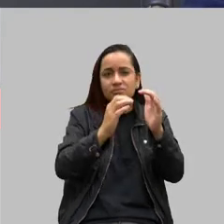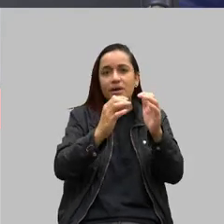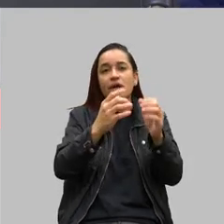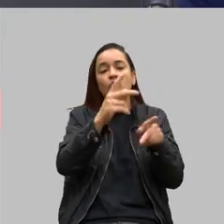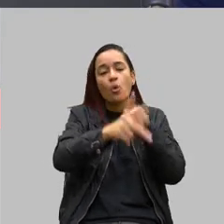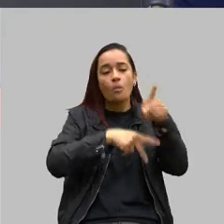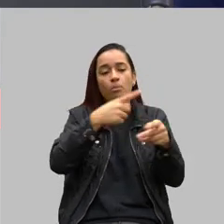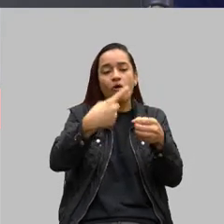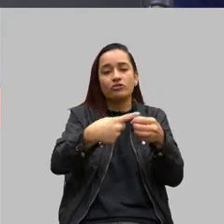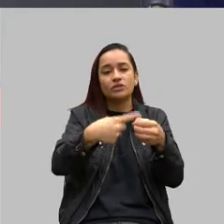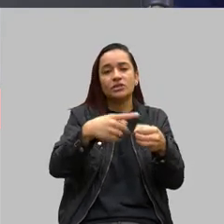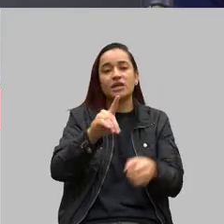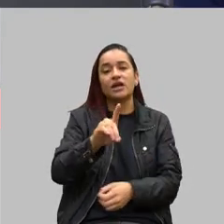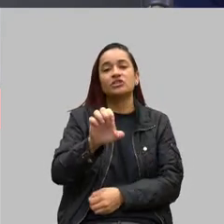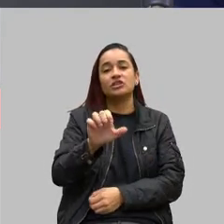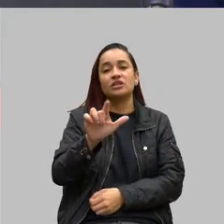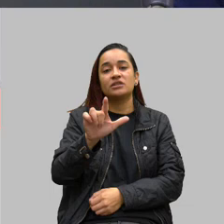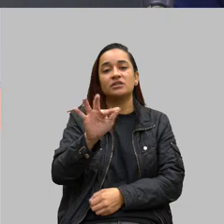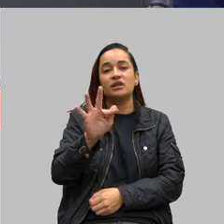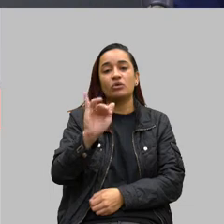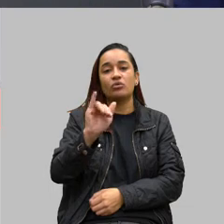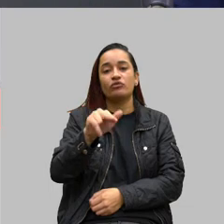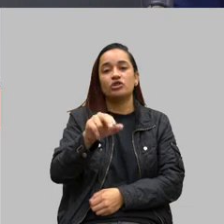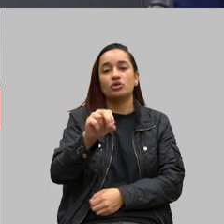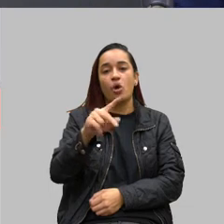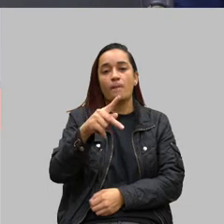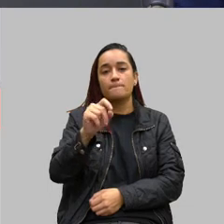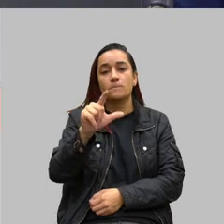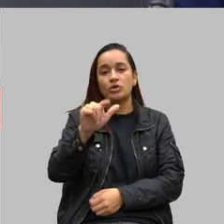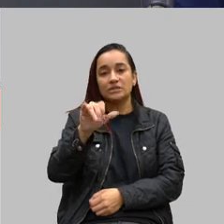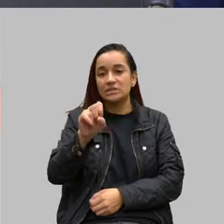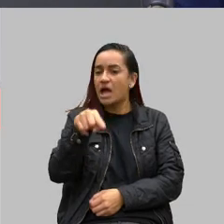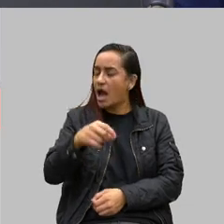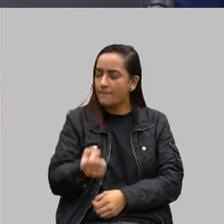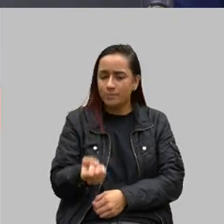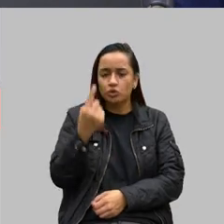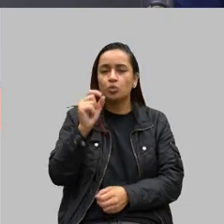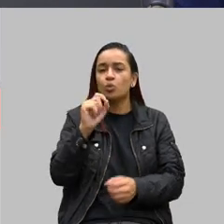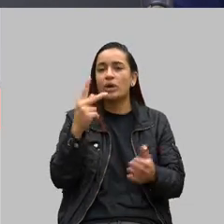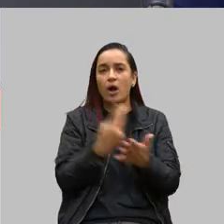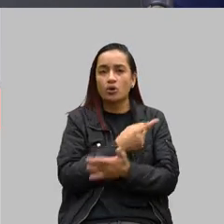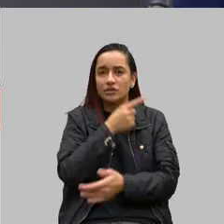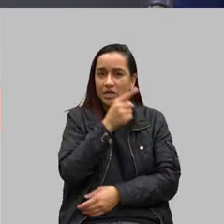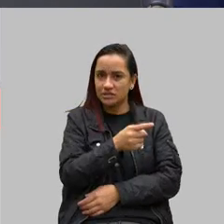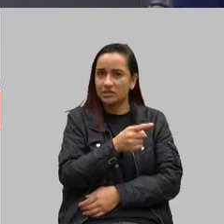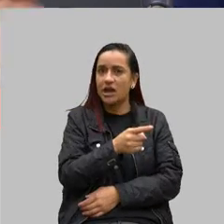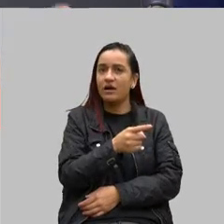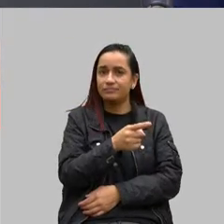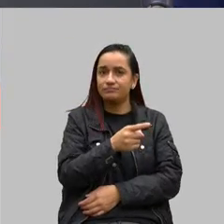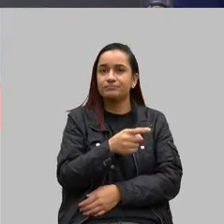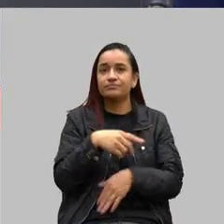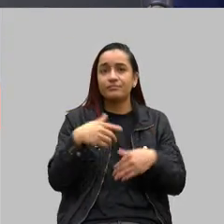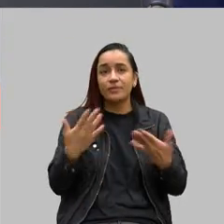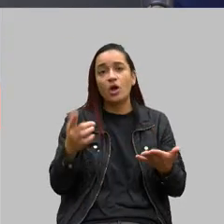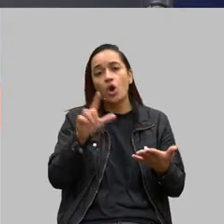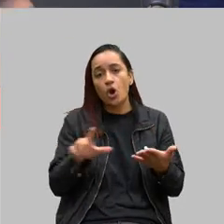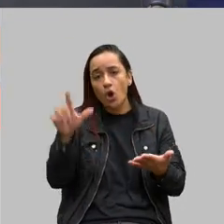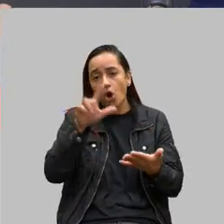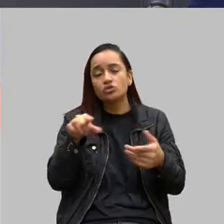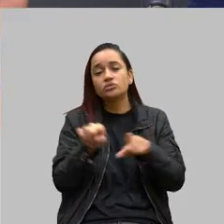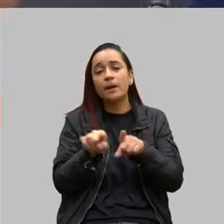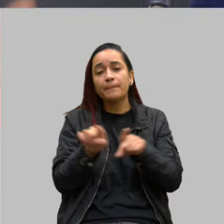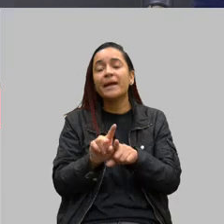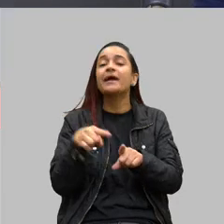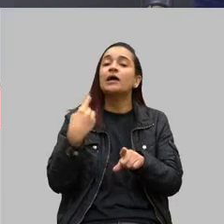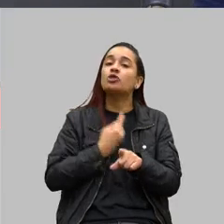cidade de Delfinópolis que é um absurdo o que Furnas tem feito com Delfinópolis pessoal da Eletrobras e tudo que tiver E logicamente que nós gostaríamos